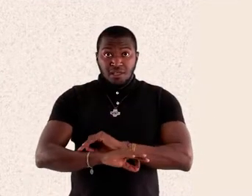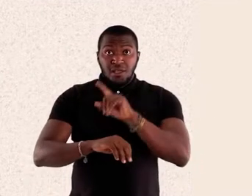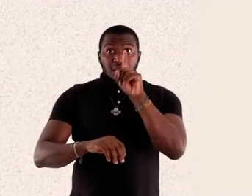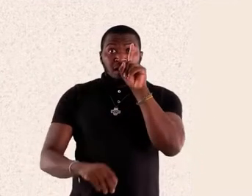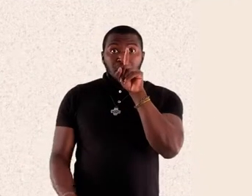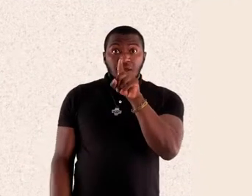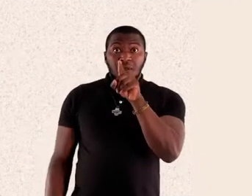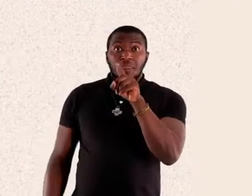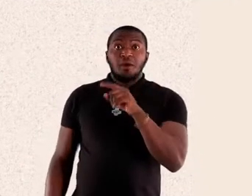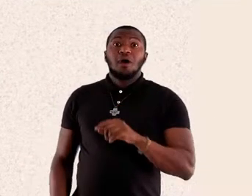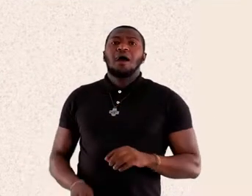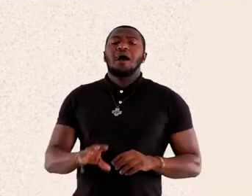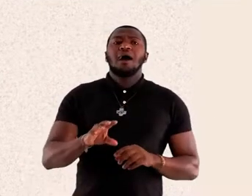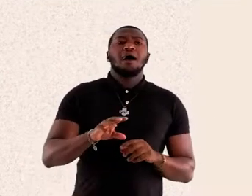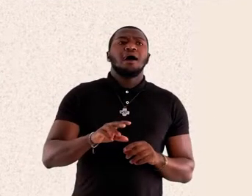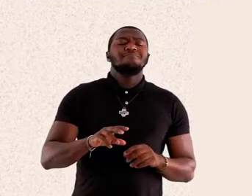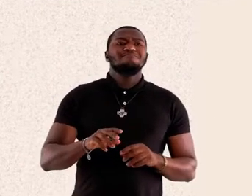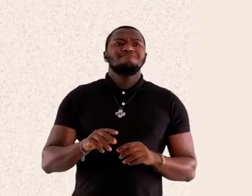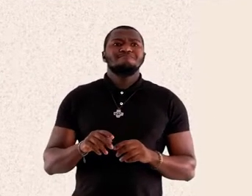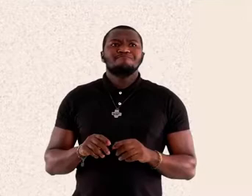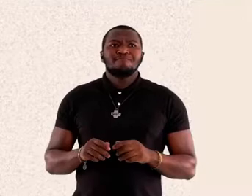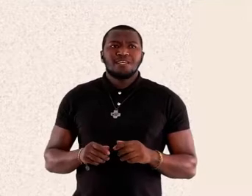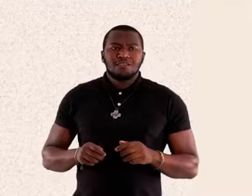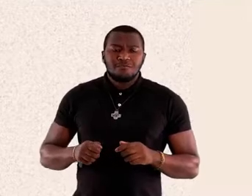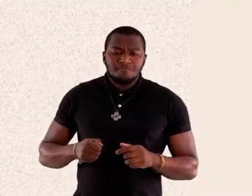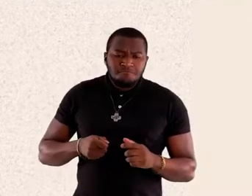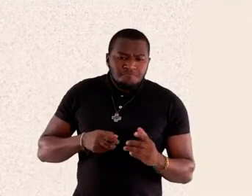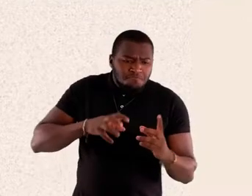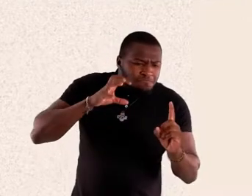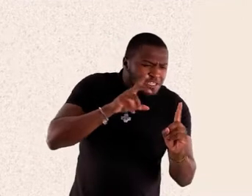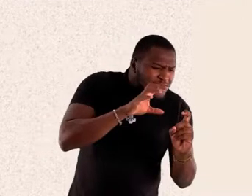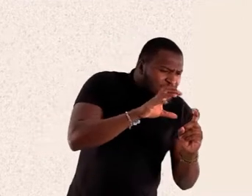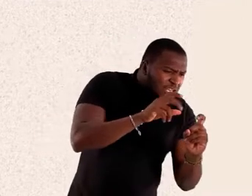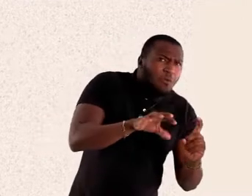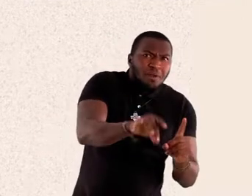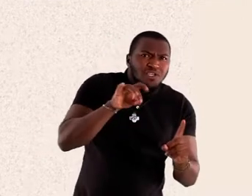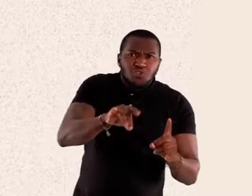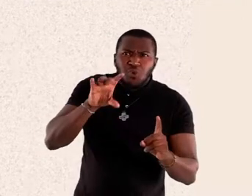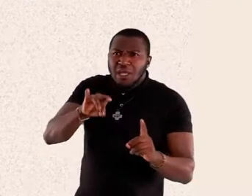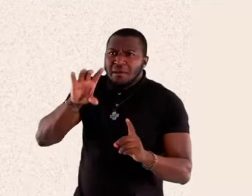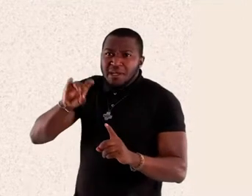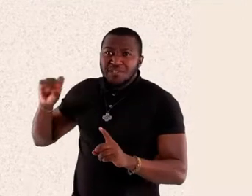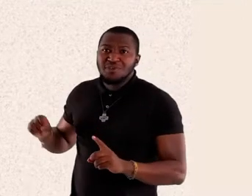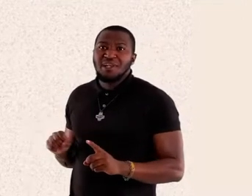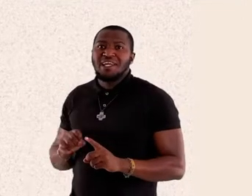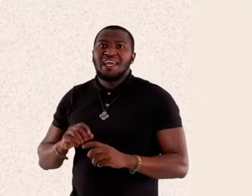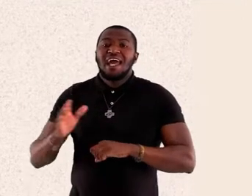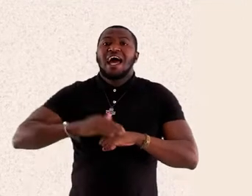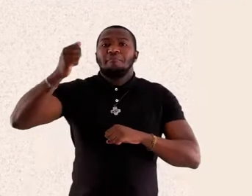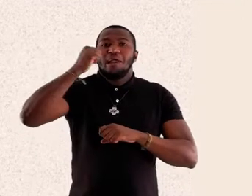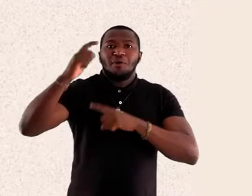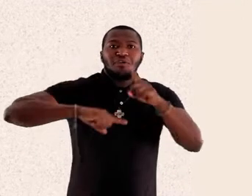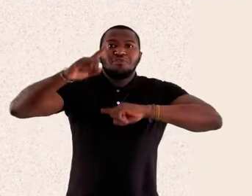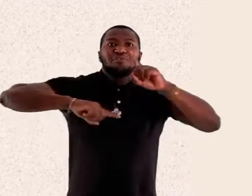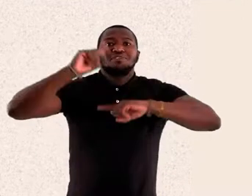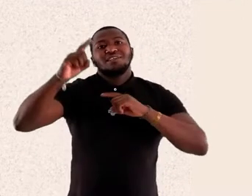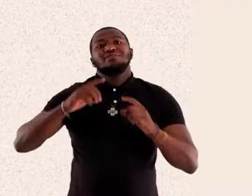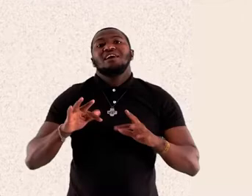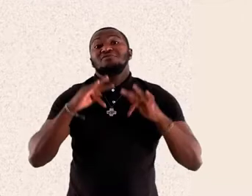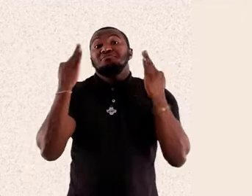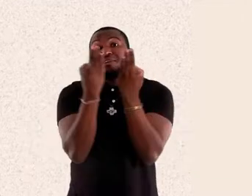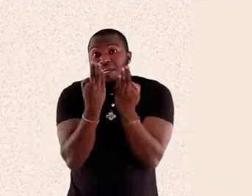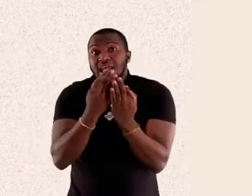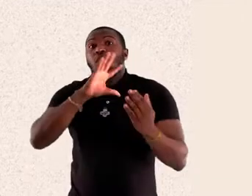de seleção para evolução né família amor paterno amor do casal tem a teoria da grande avô né das